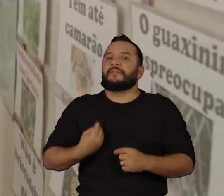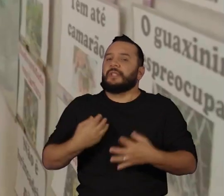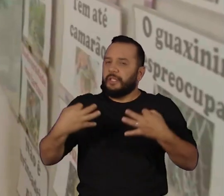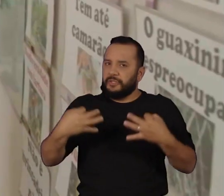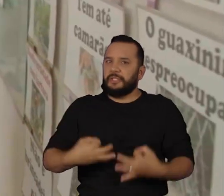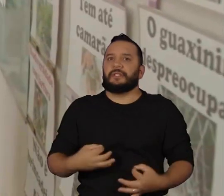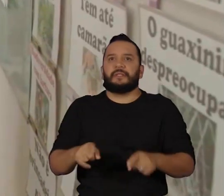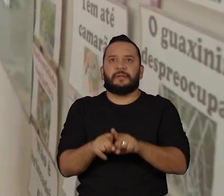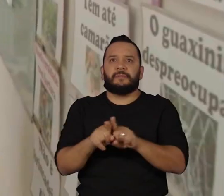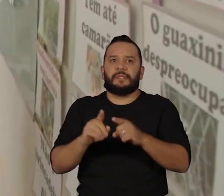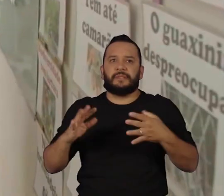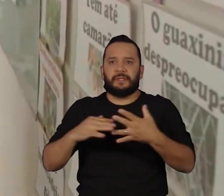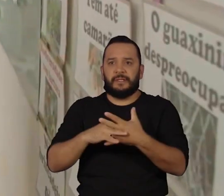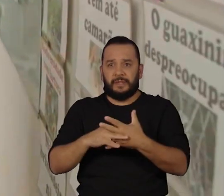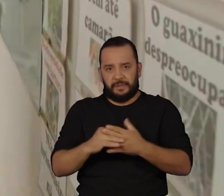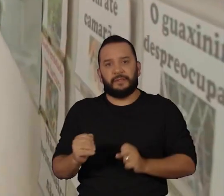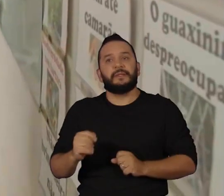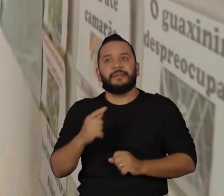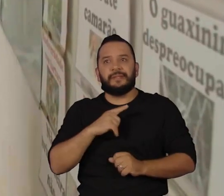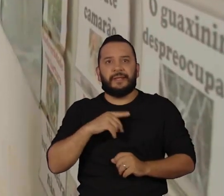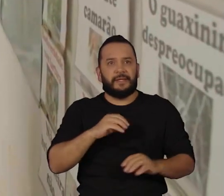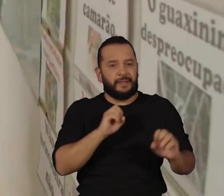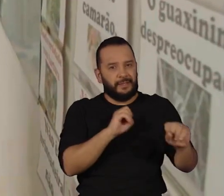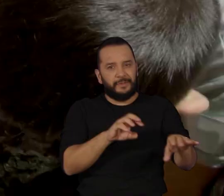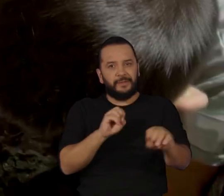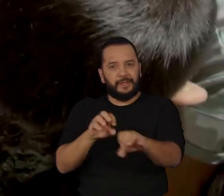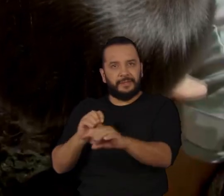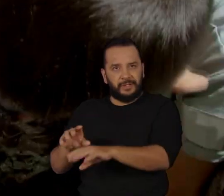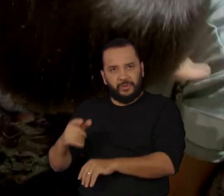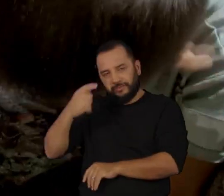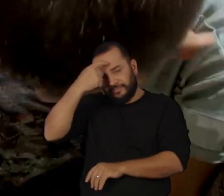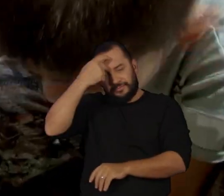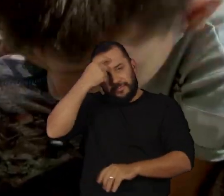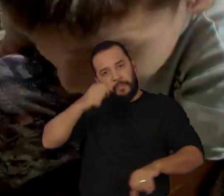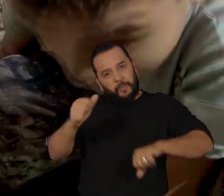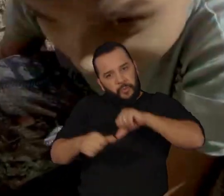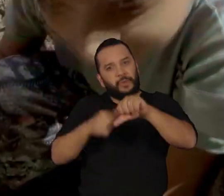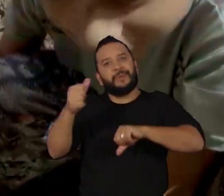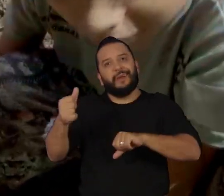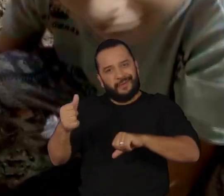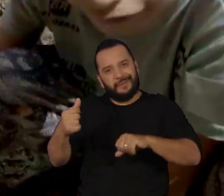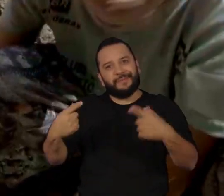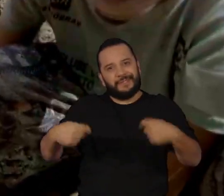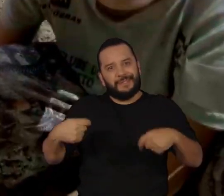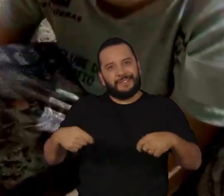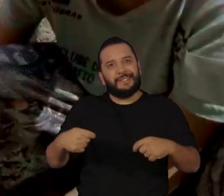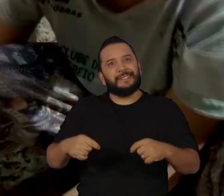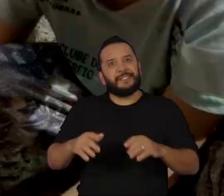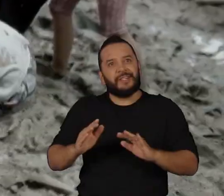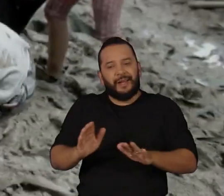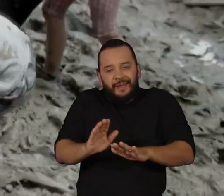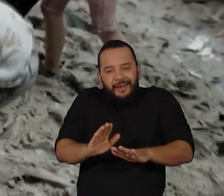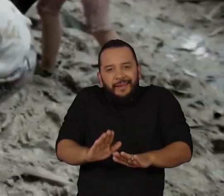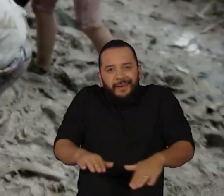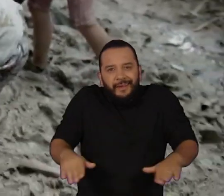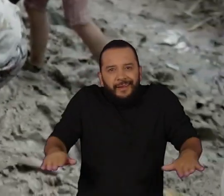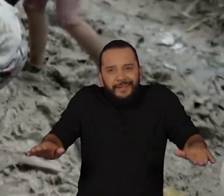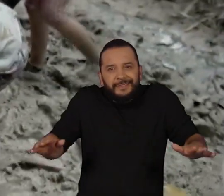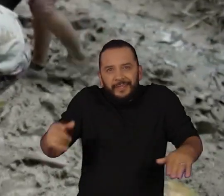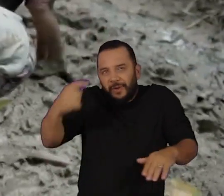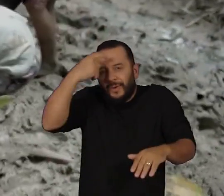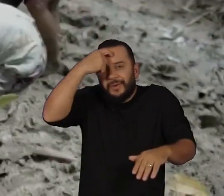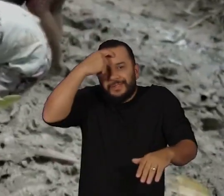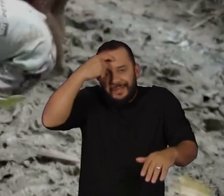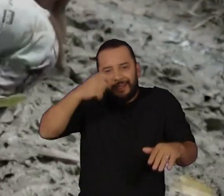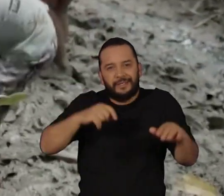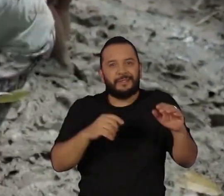projeto aposta na educação ambiental para mudar a relação com os manguezais desde a infância. E dentro do Clube do